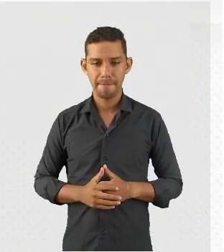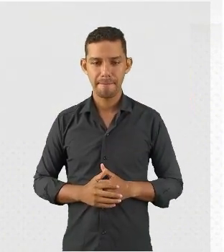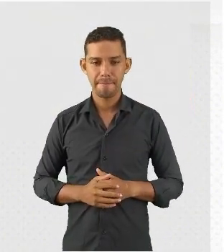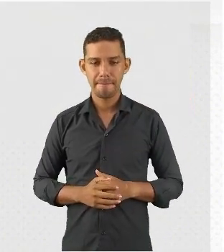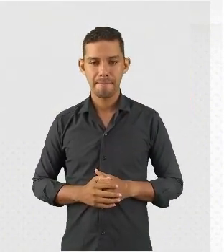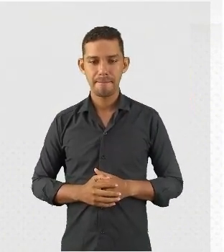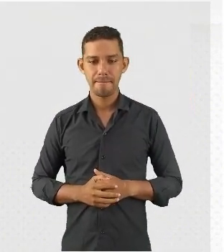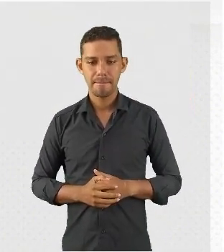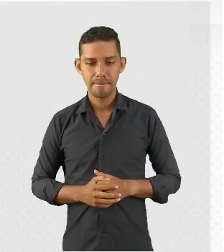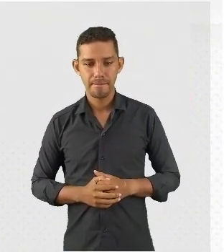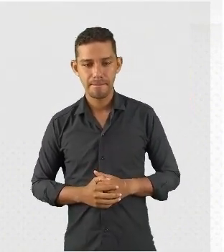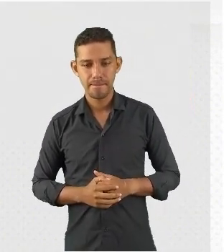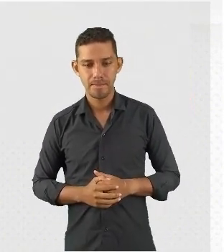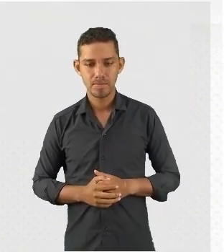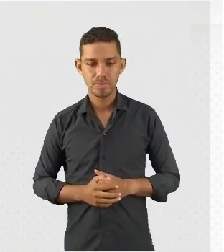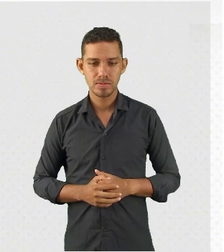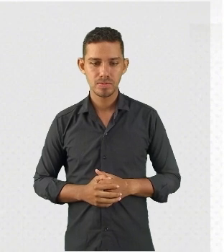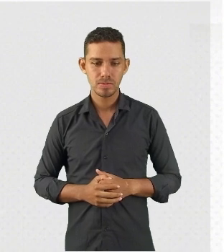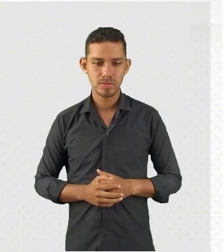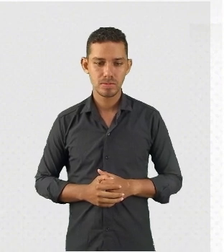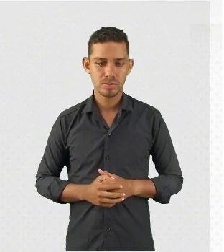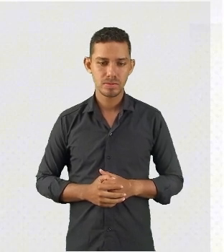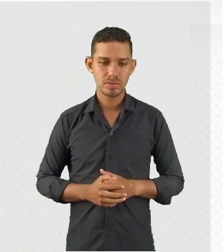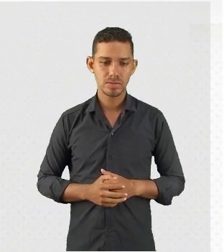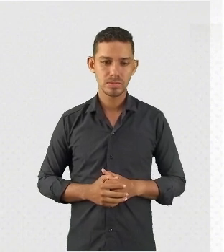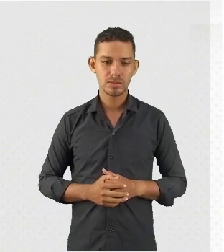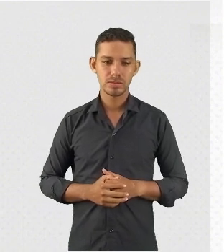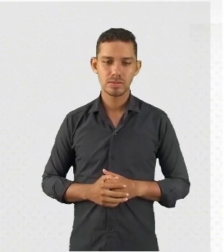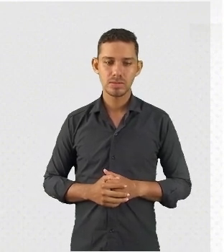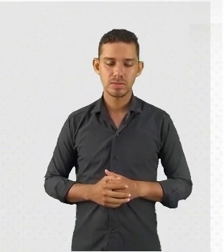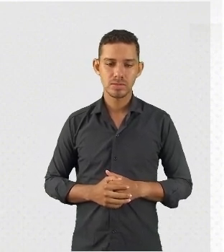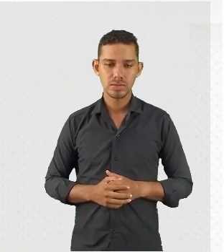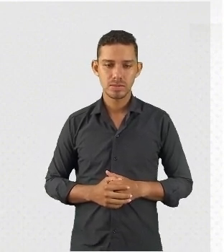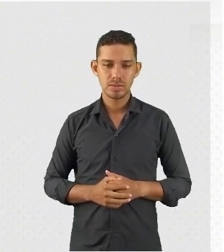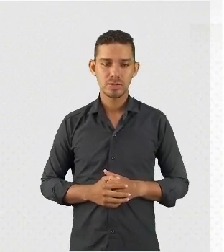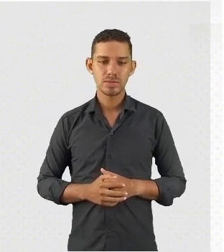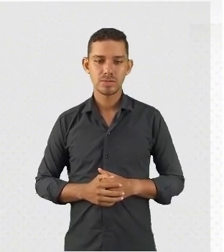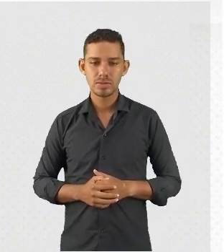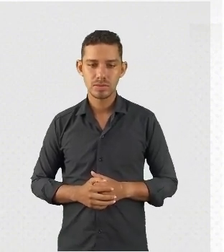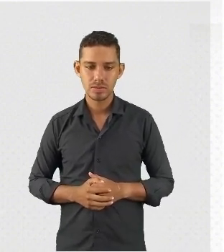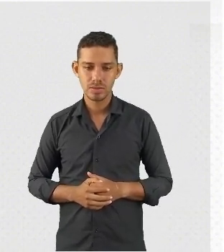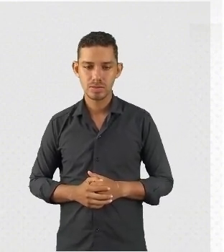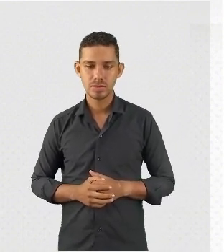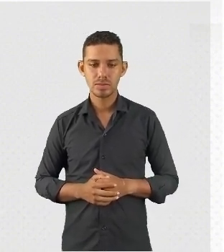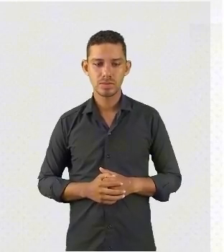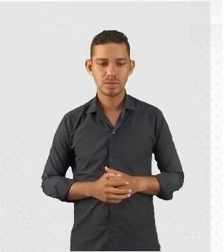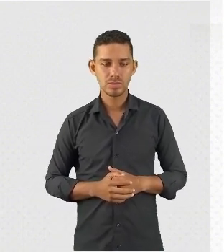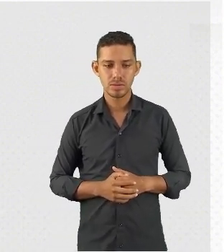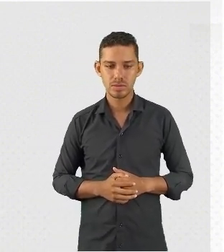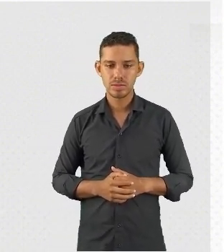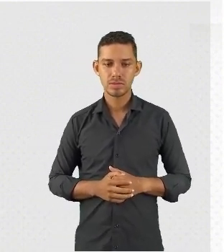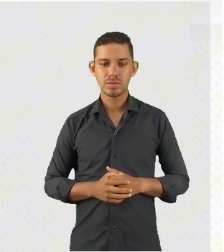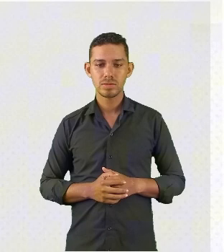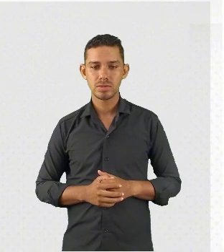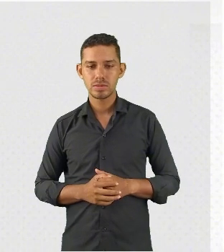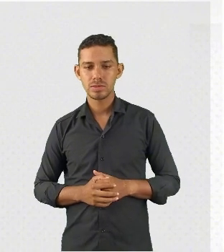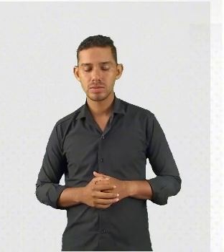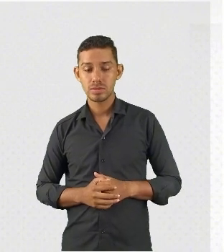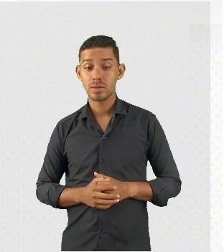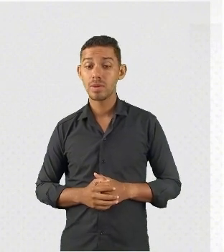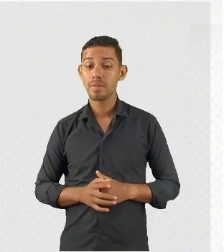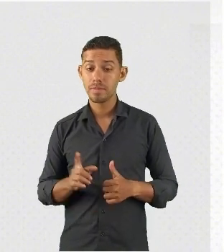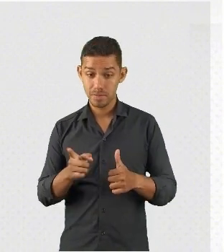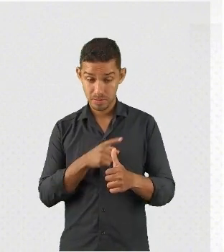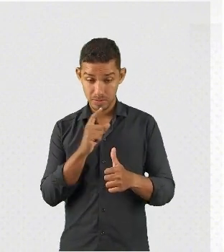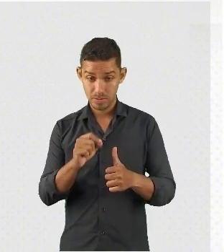até simplesinha. Olha só, atenção. Aqui, primeiro, eu tenho o corpo que está neutro, que eu